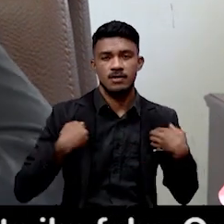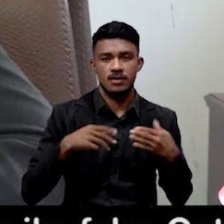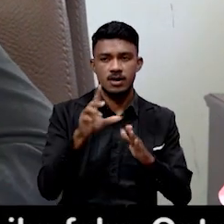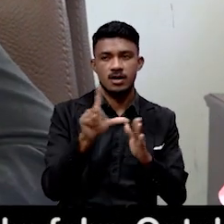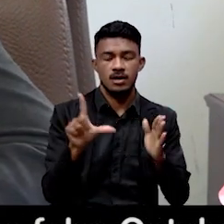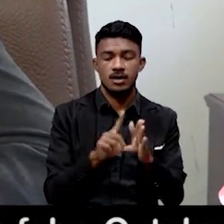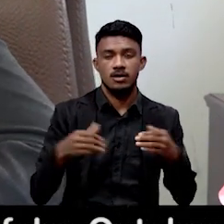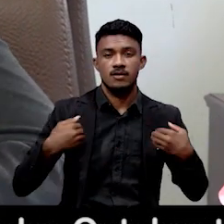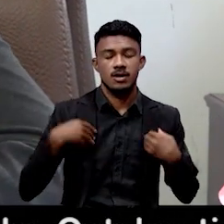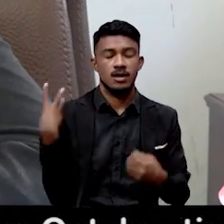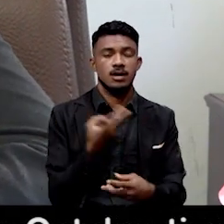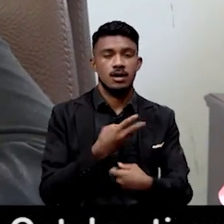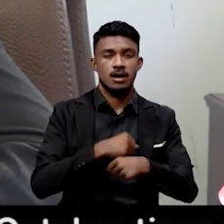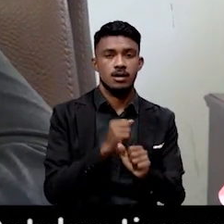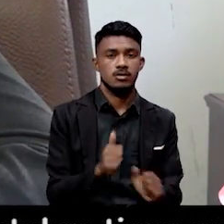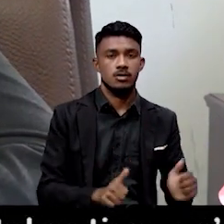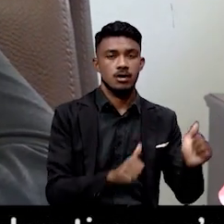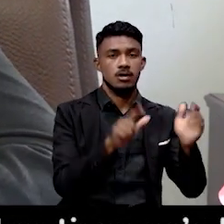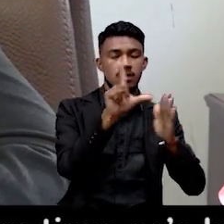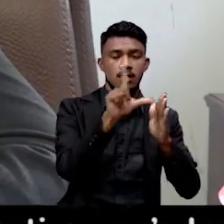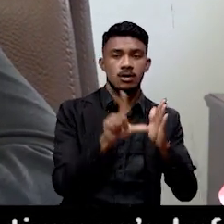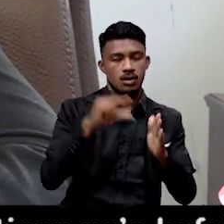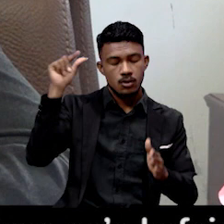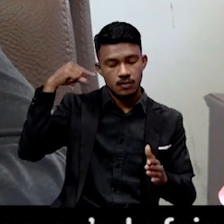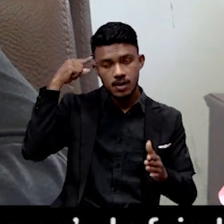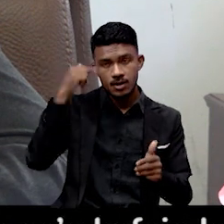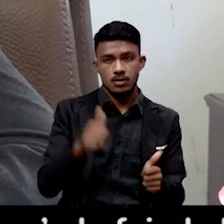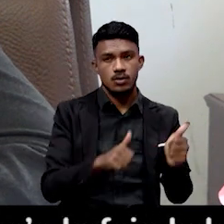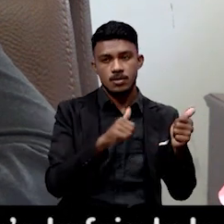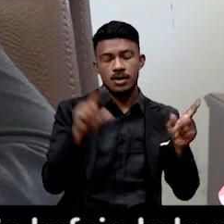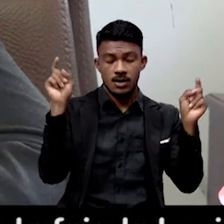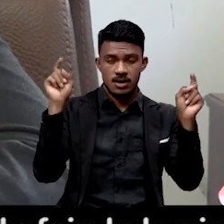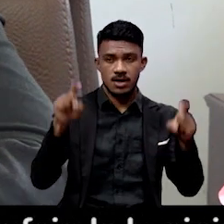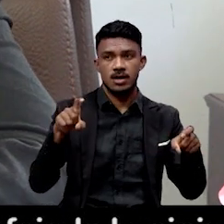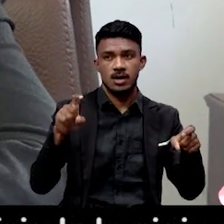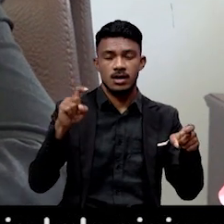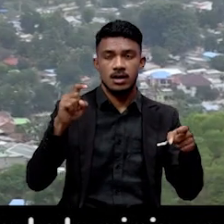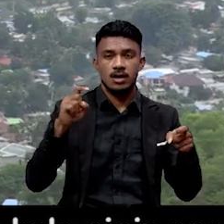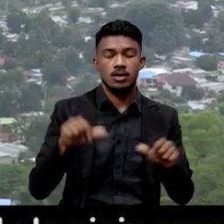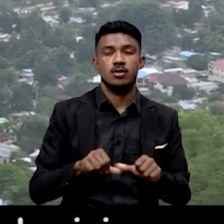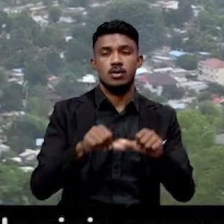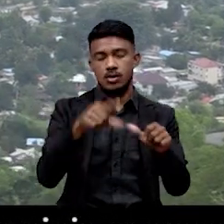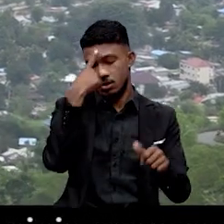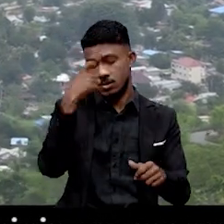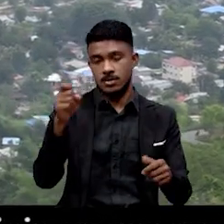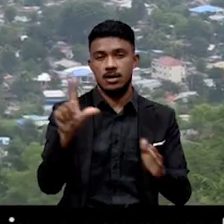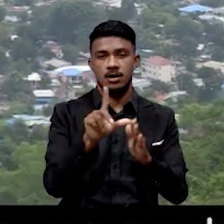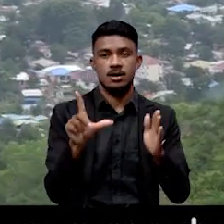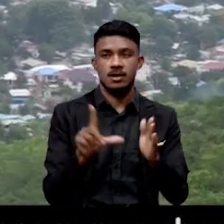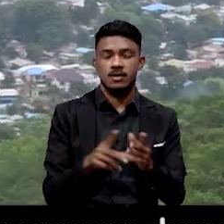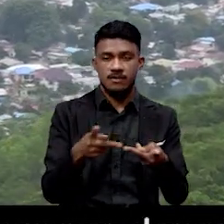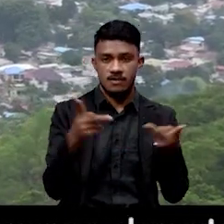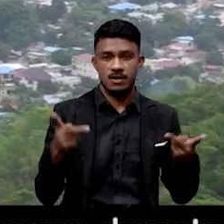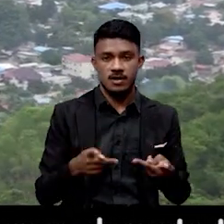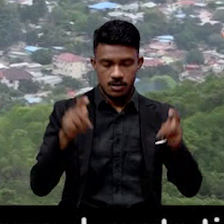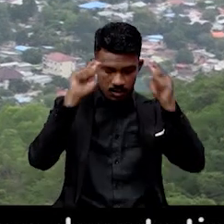a implementar a lei, né, até o governo ser reto, mas ter mesmo certeza, nem tem ser executado também na lei. Imagem capital na São